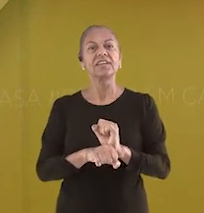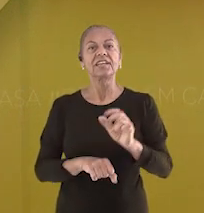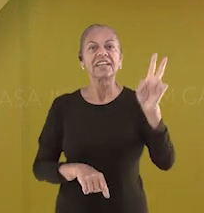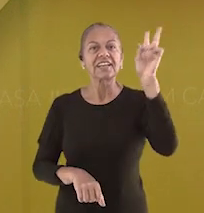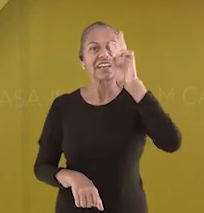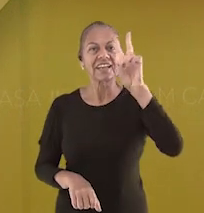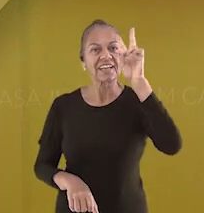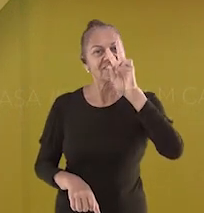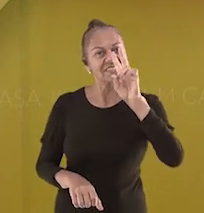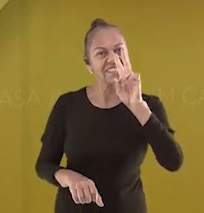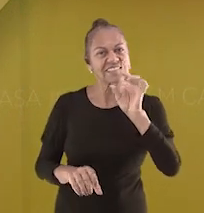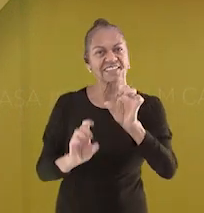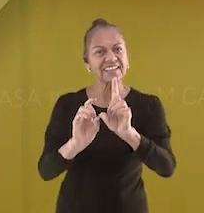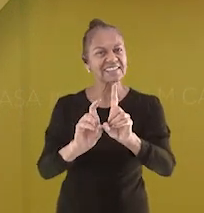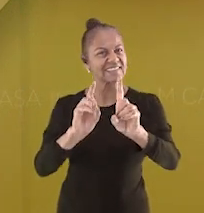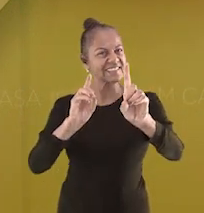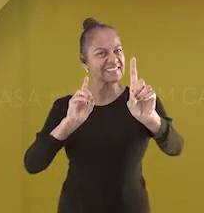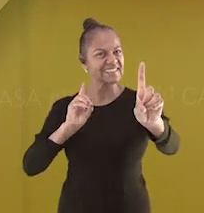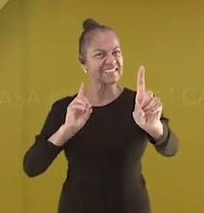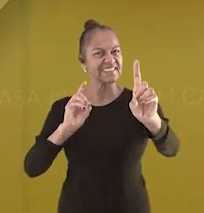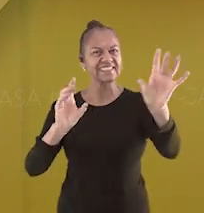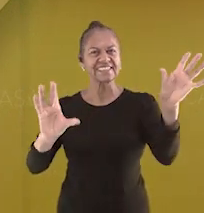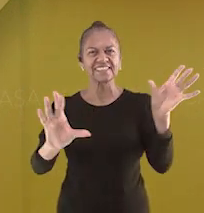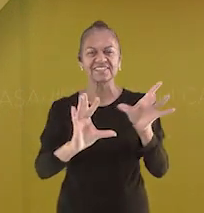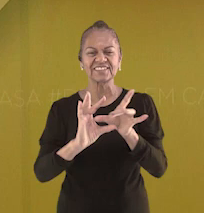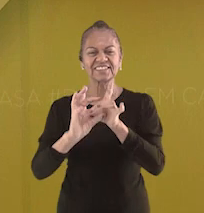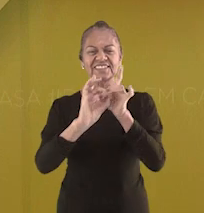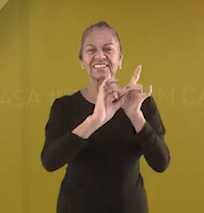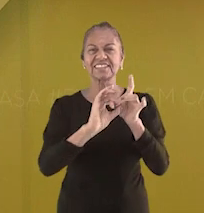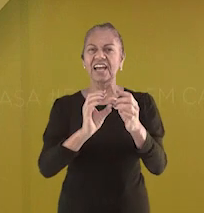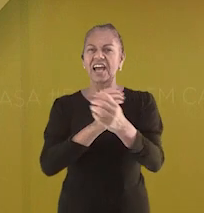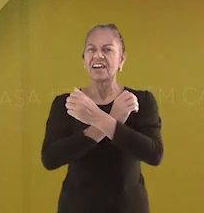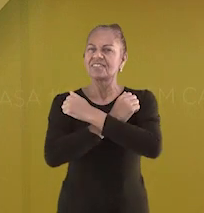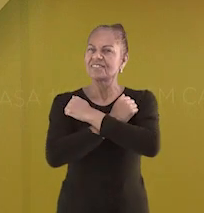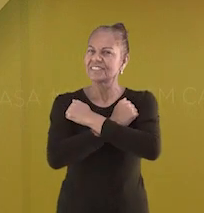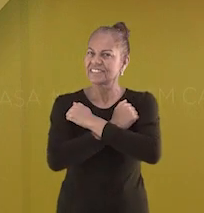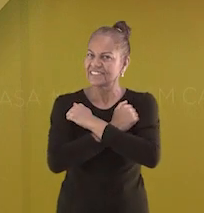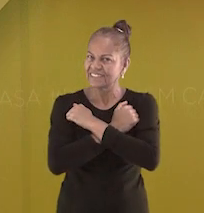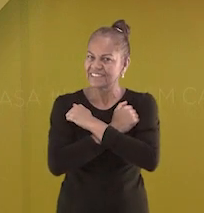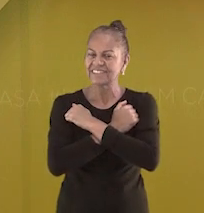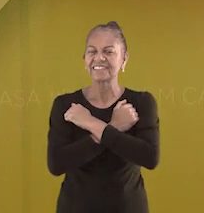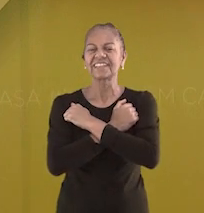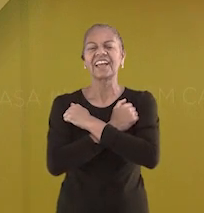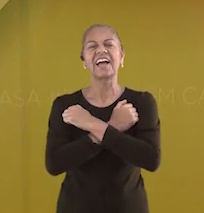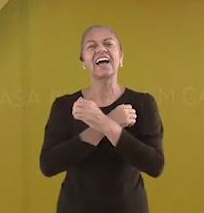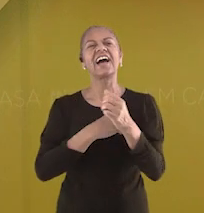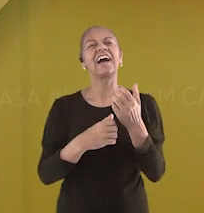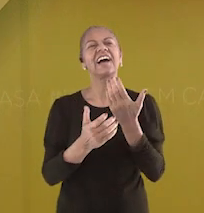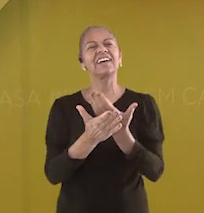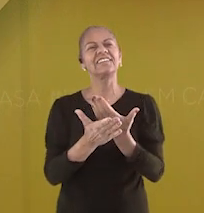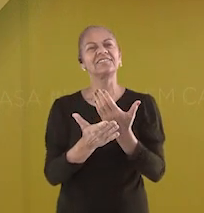996610143. Fico no aguardo. E lembre-se, mesmo distantes, estamos juntos.